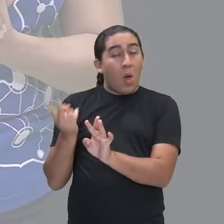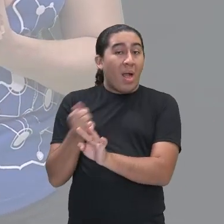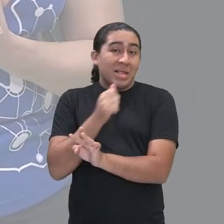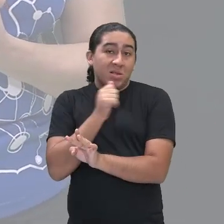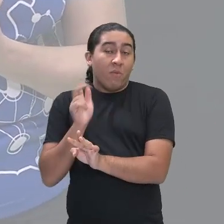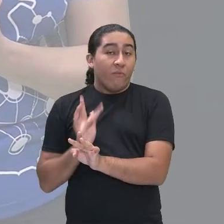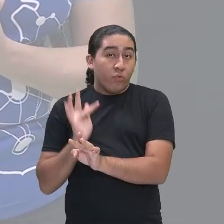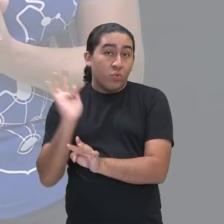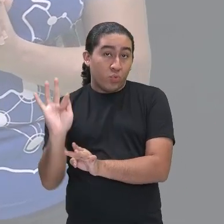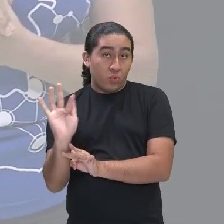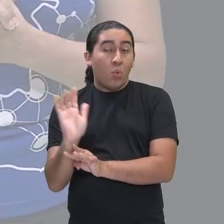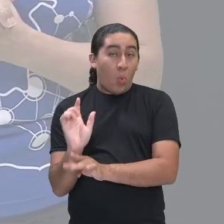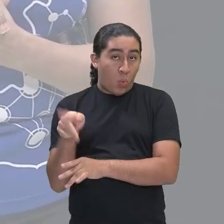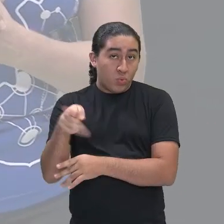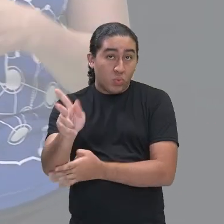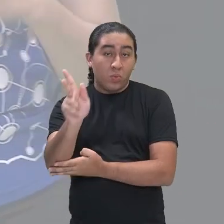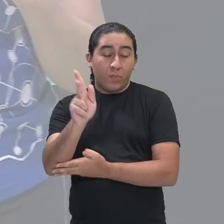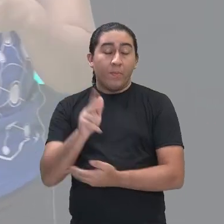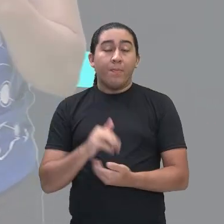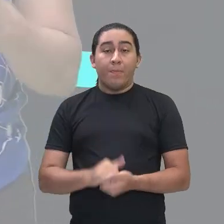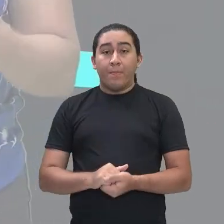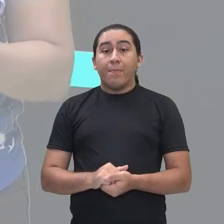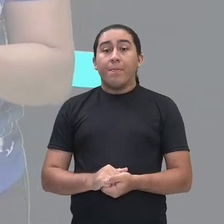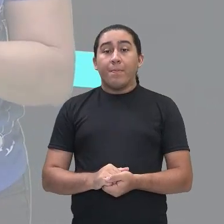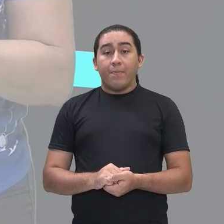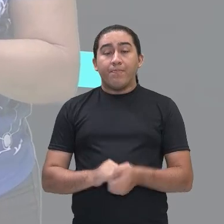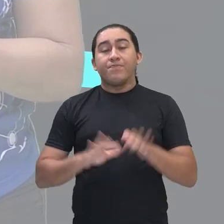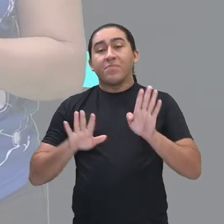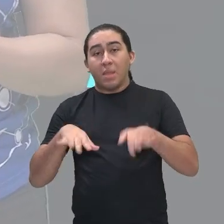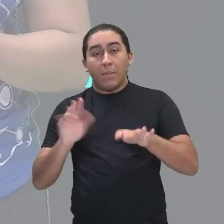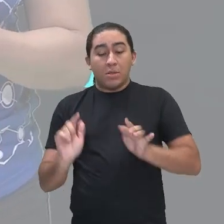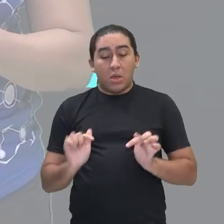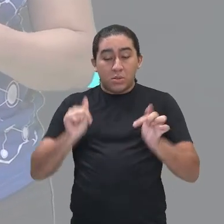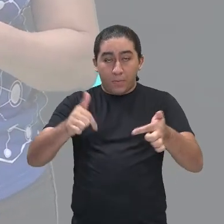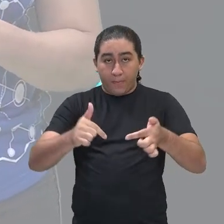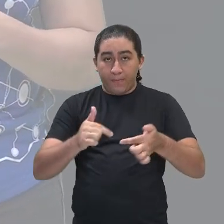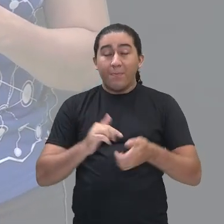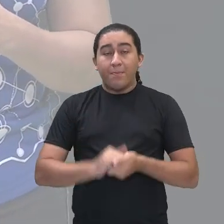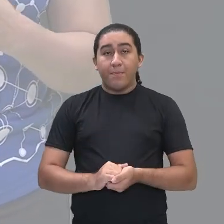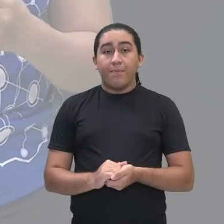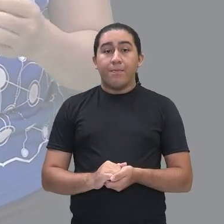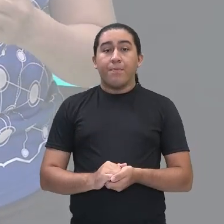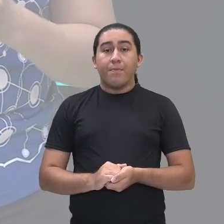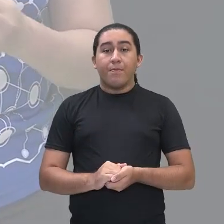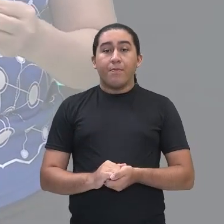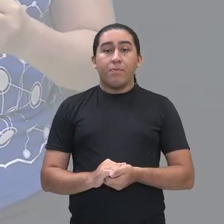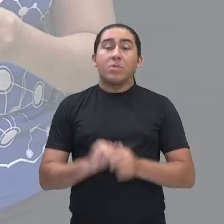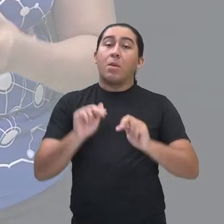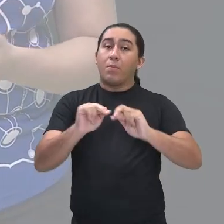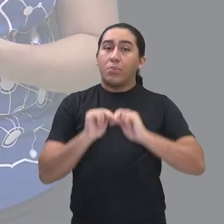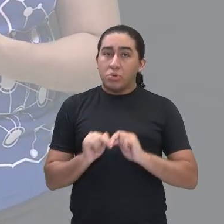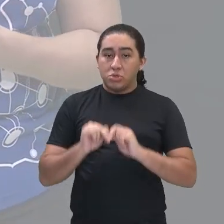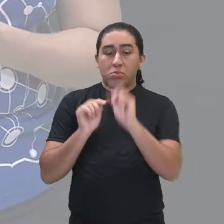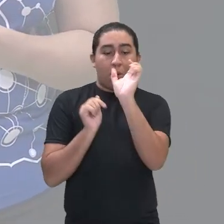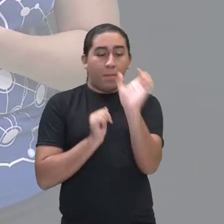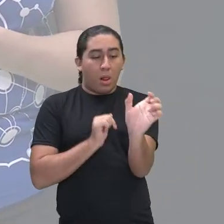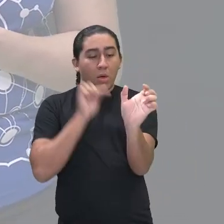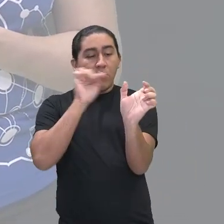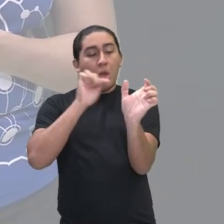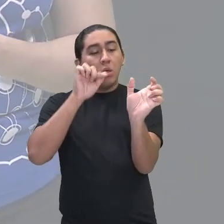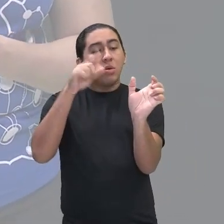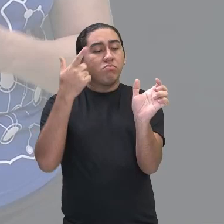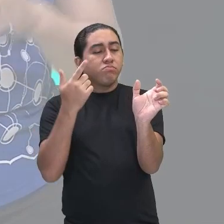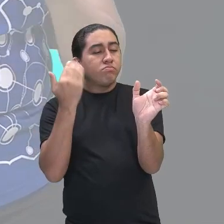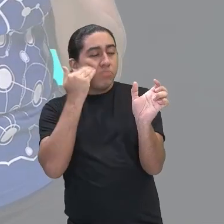irá acontecer a determinada ação. Então, dentro dessa flexão de